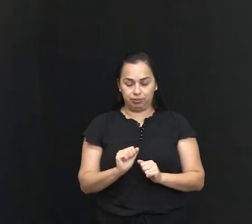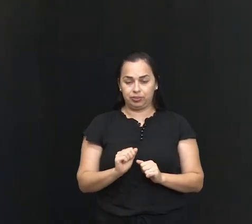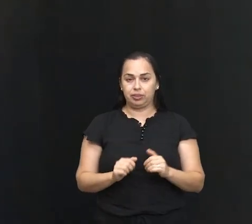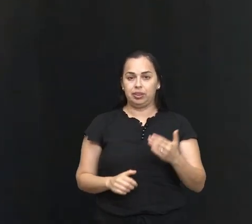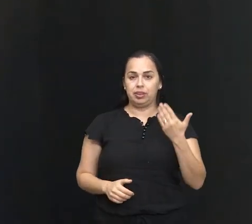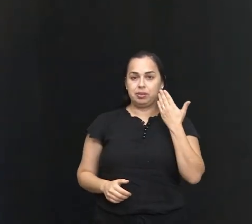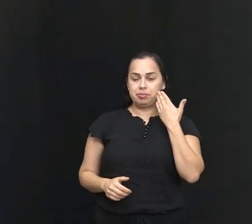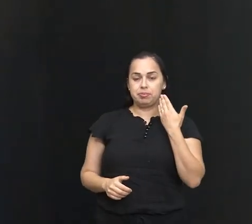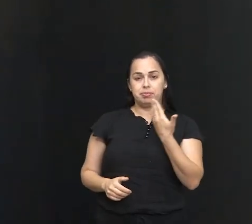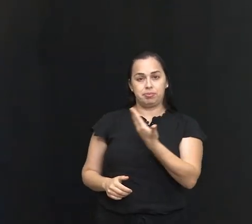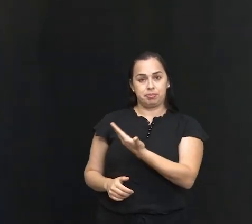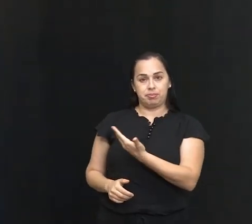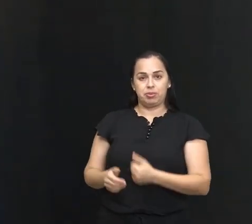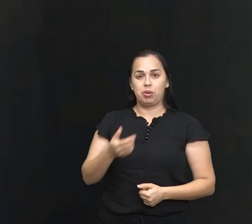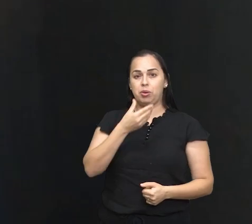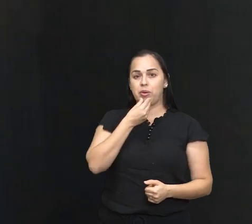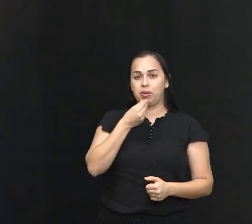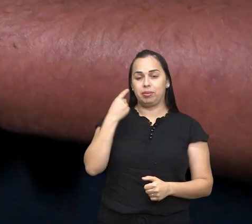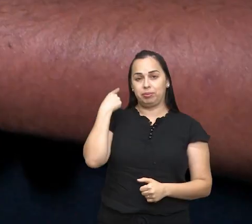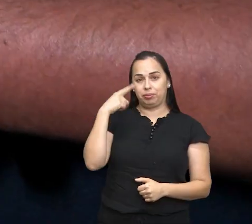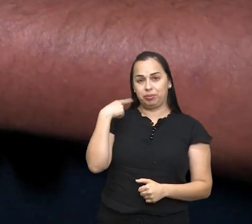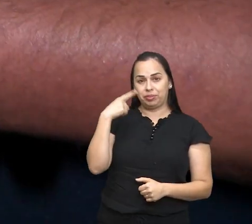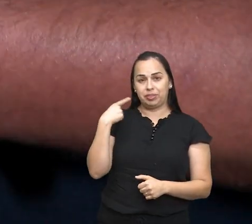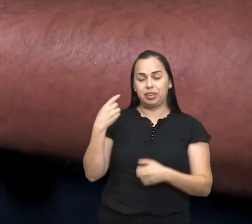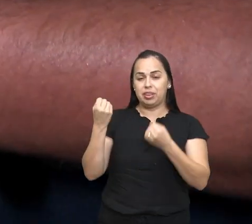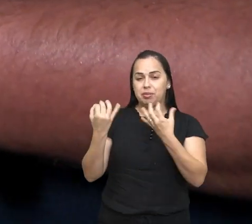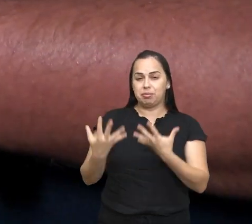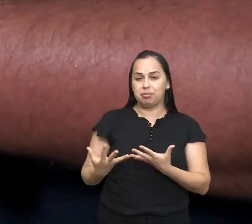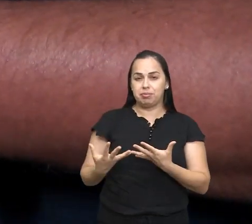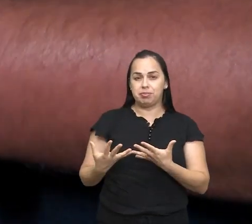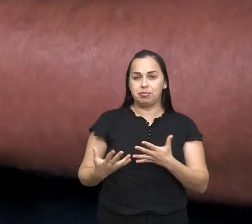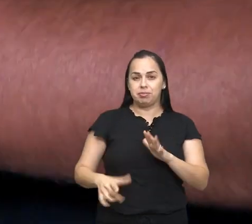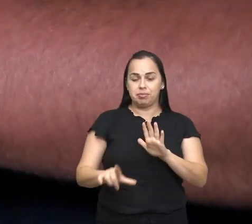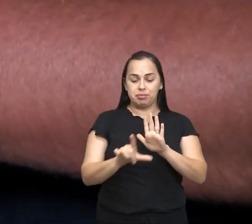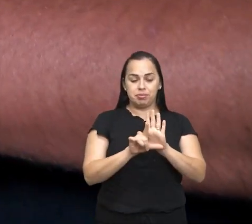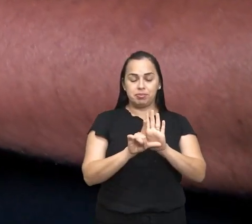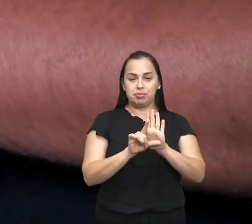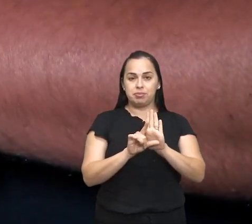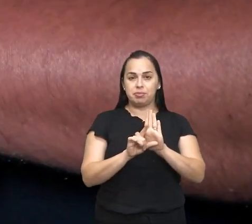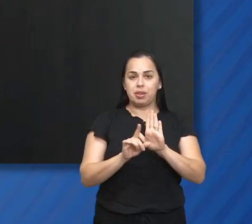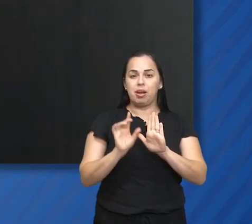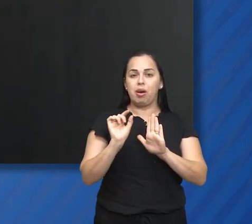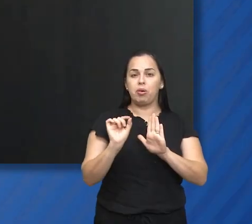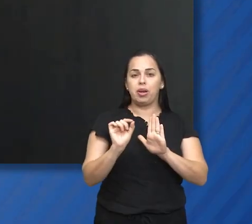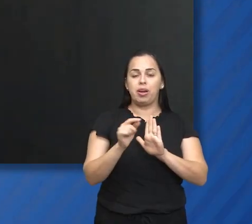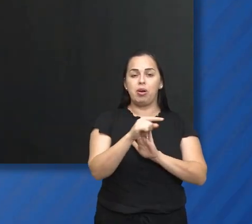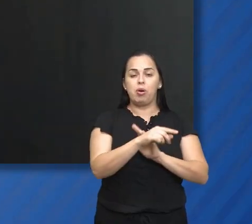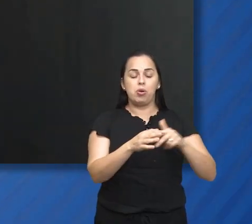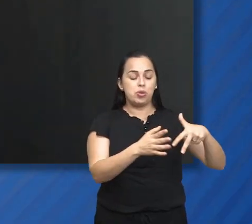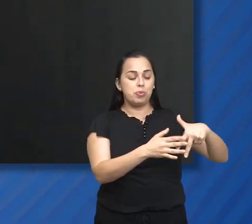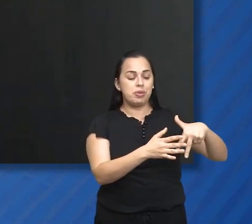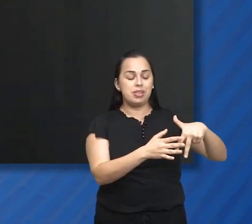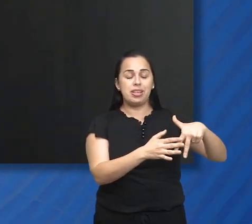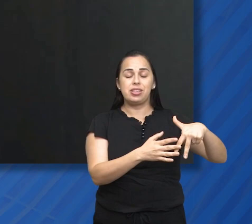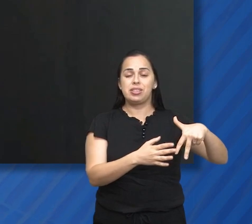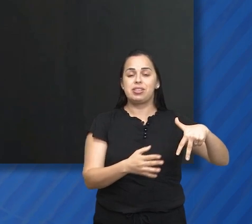este advogado, a lei aprovada vai facilitar o acesso dos pacientes aos medicamentos. Anteriormente a essa